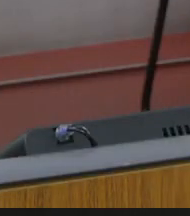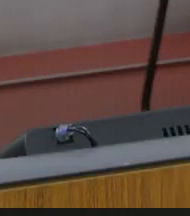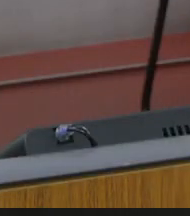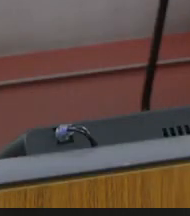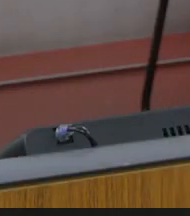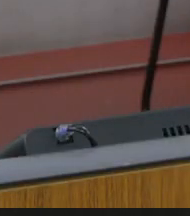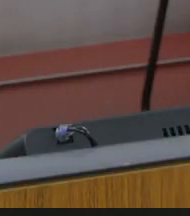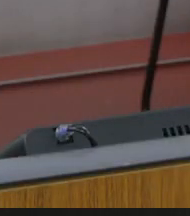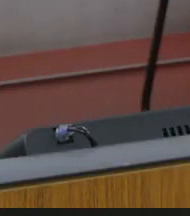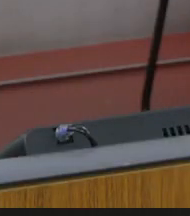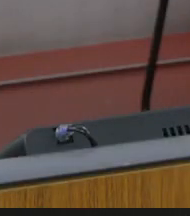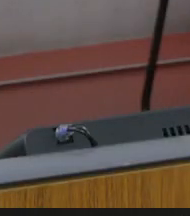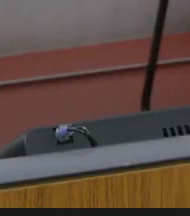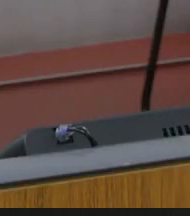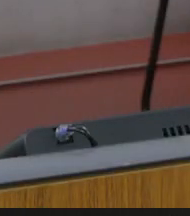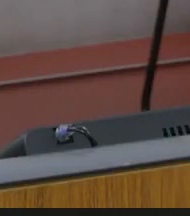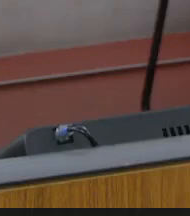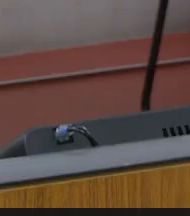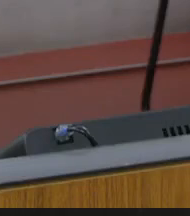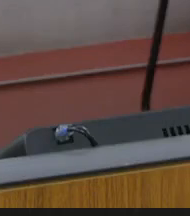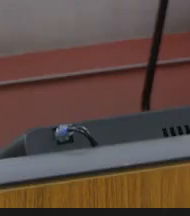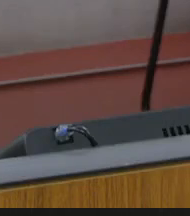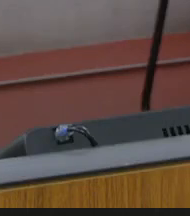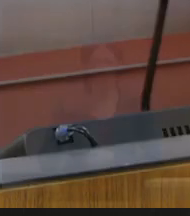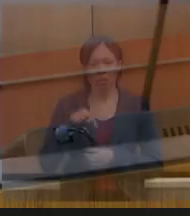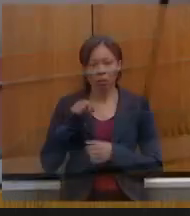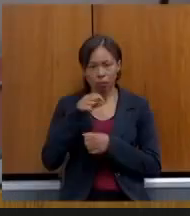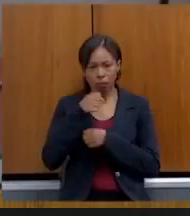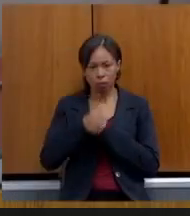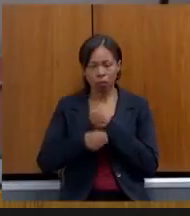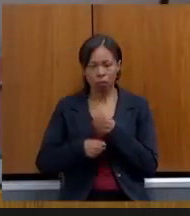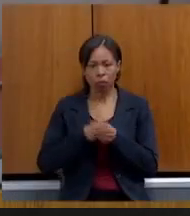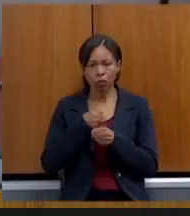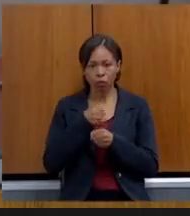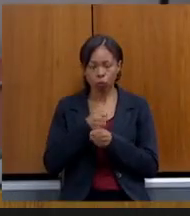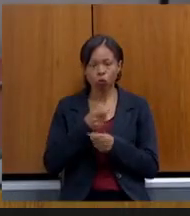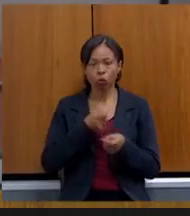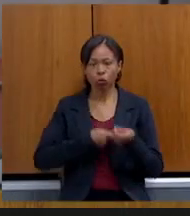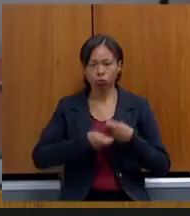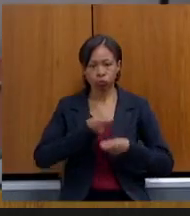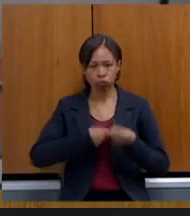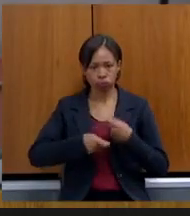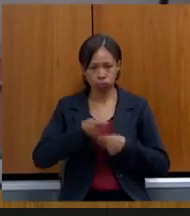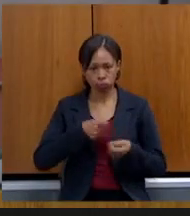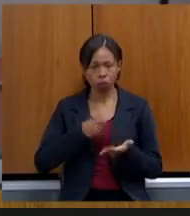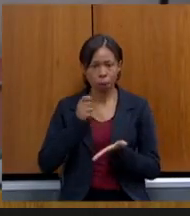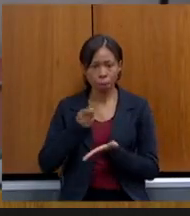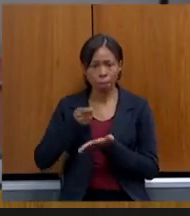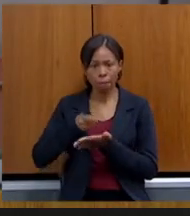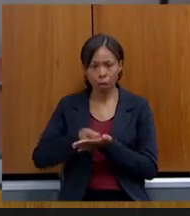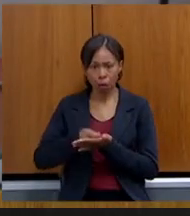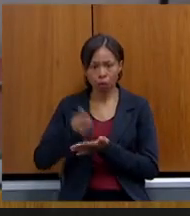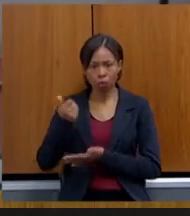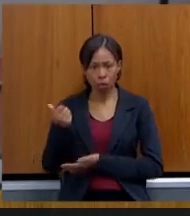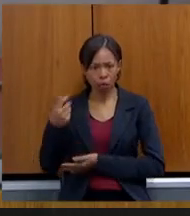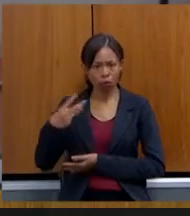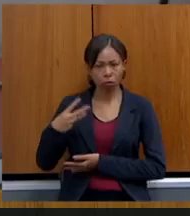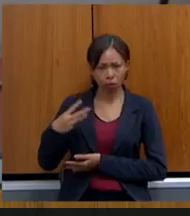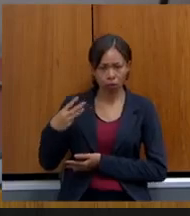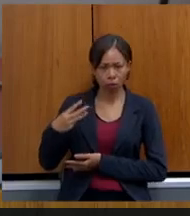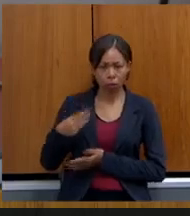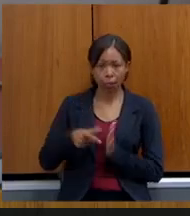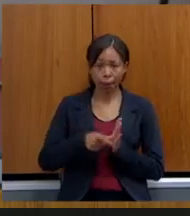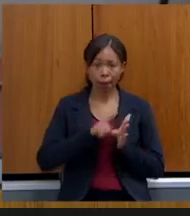nove de abril desse ano essa administração executou o 13º que o governo do PT deixou